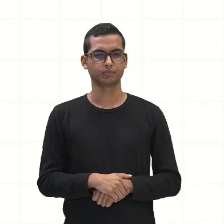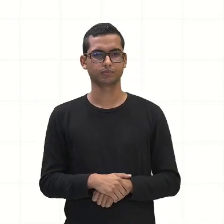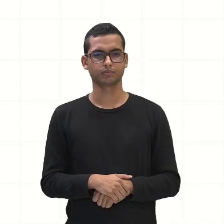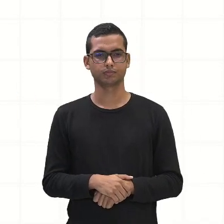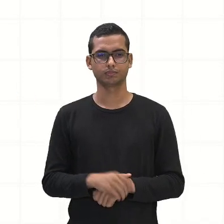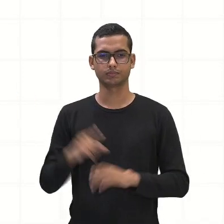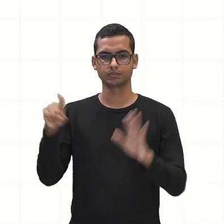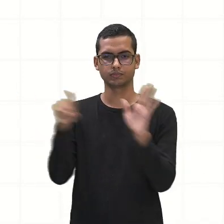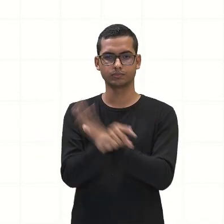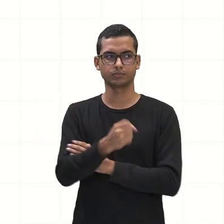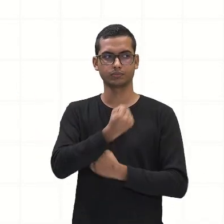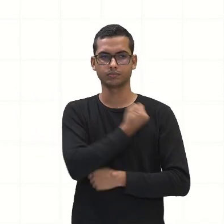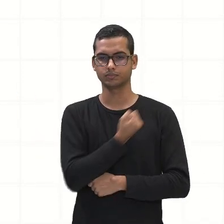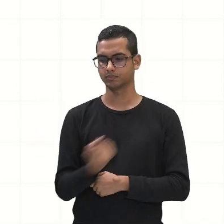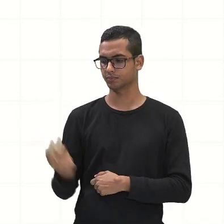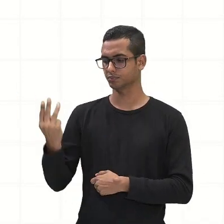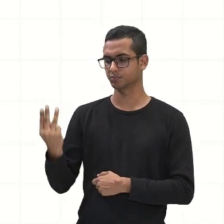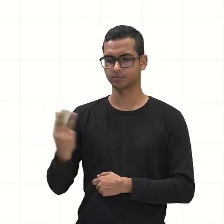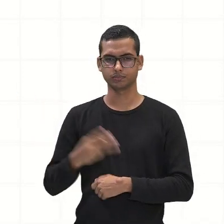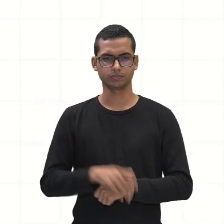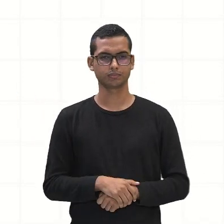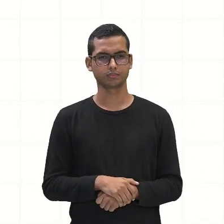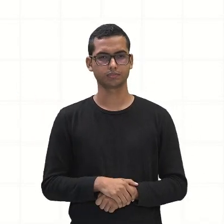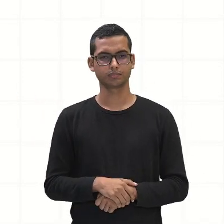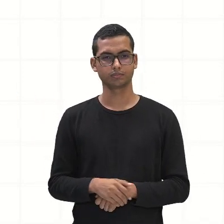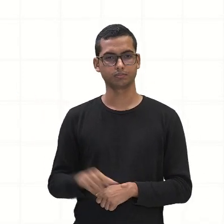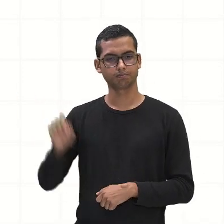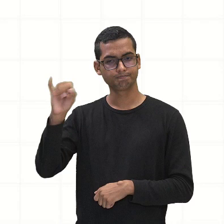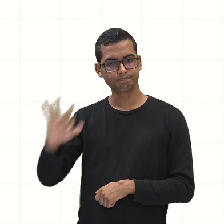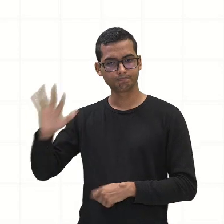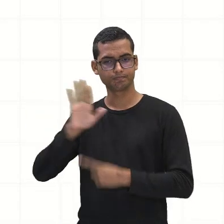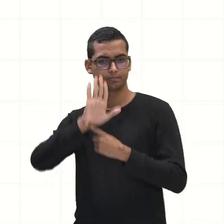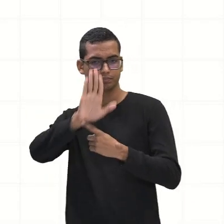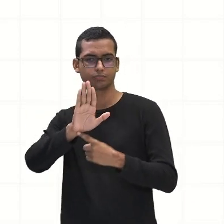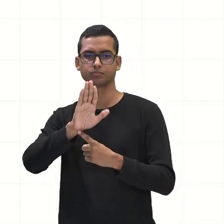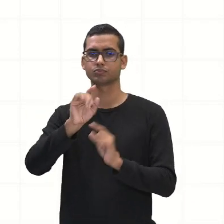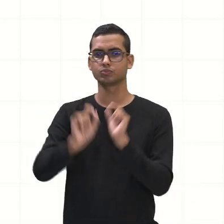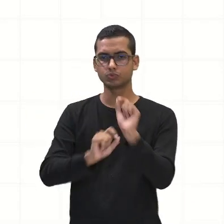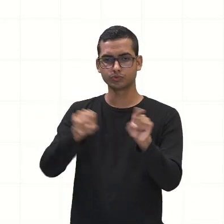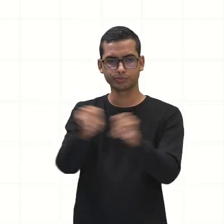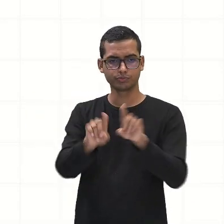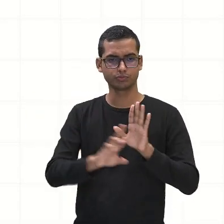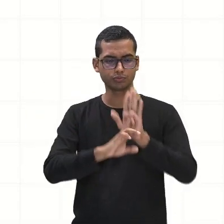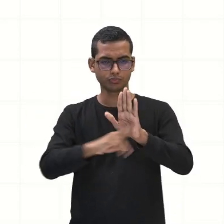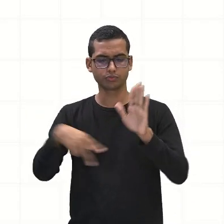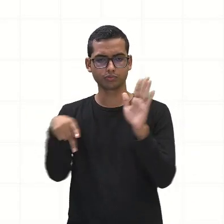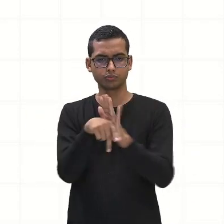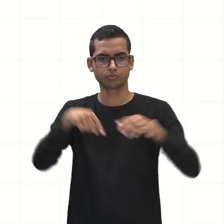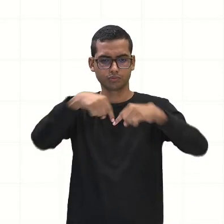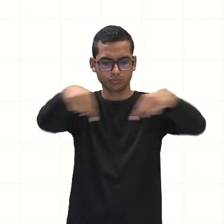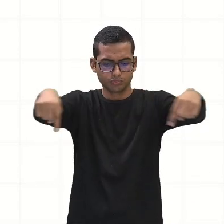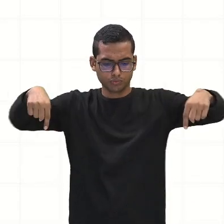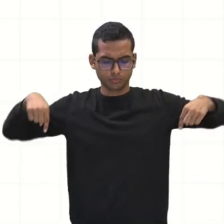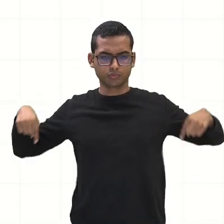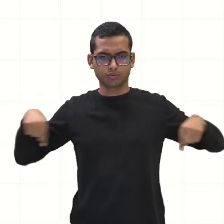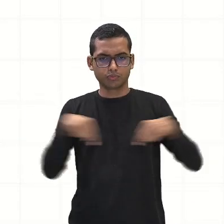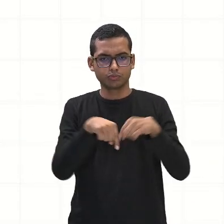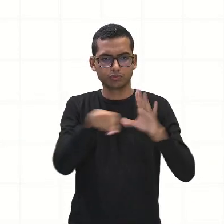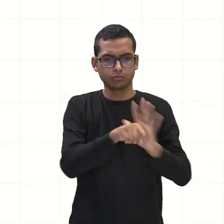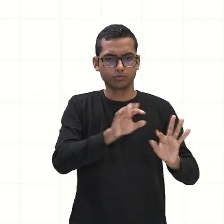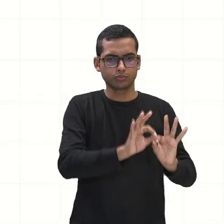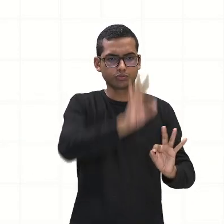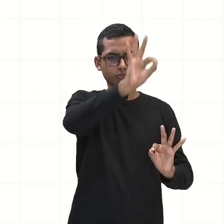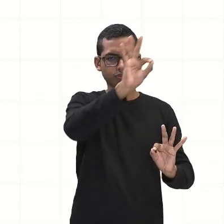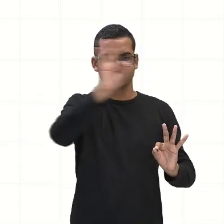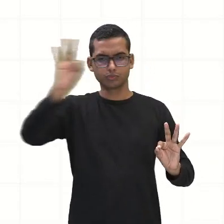Questão de número 3. A ilustração a seguir representa uma mesa de sinuca retangular de largura